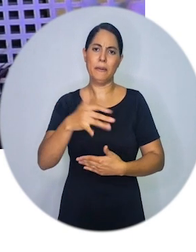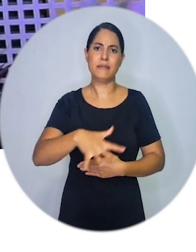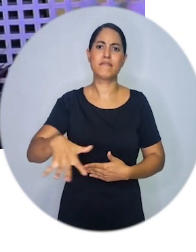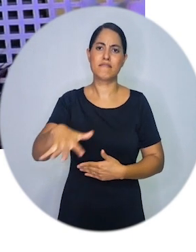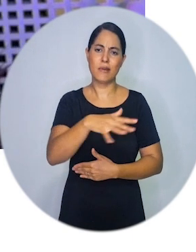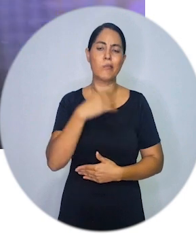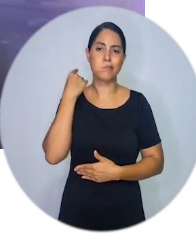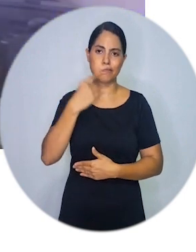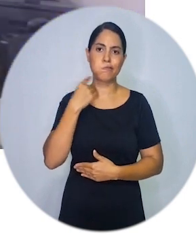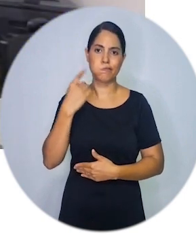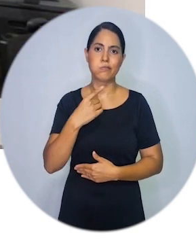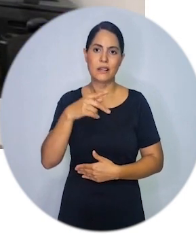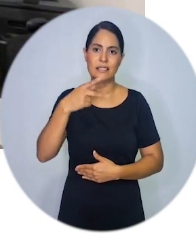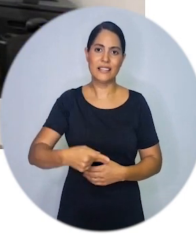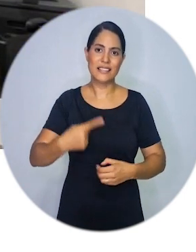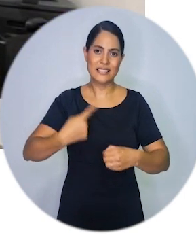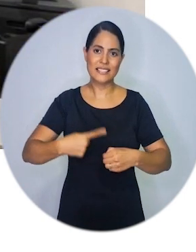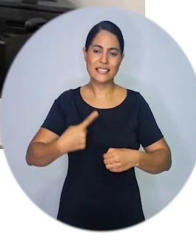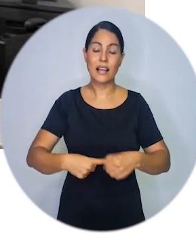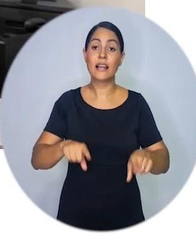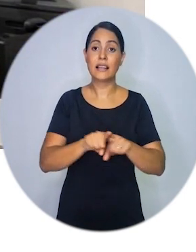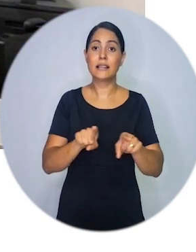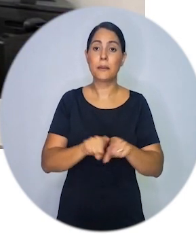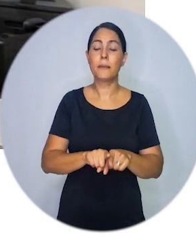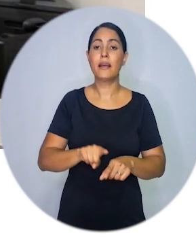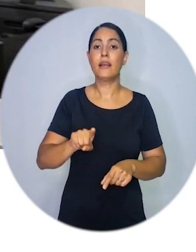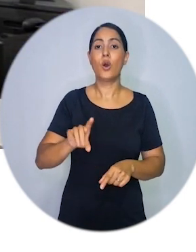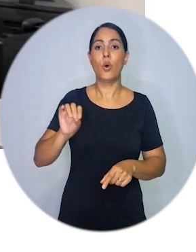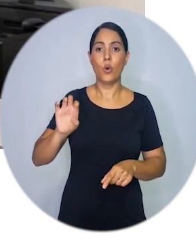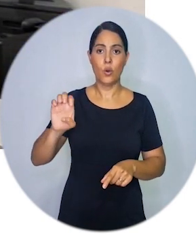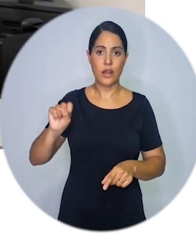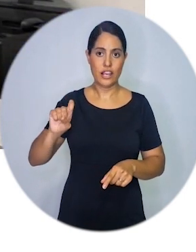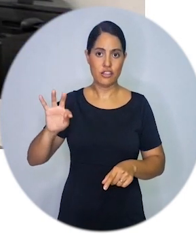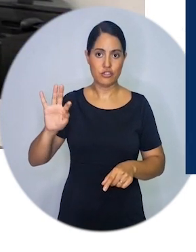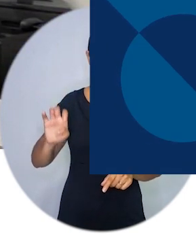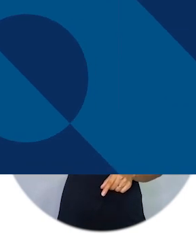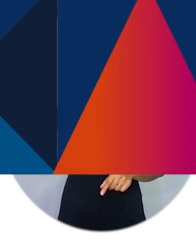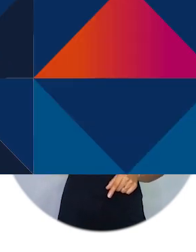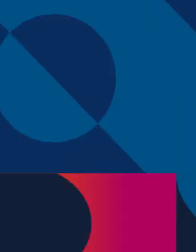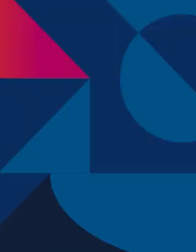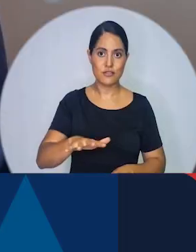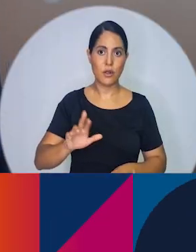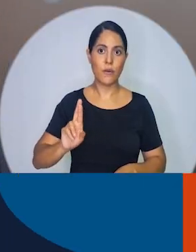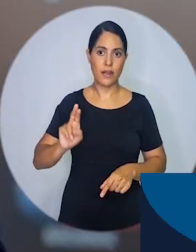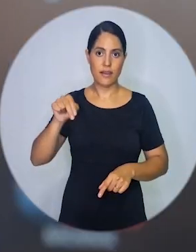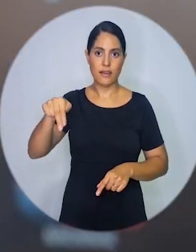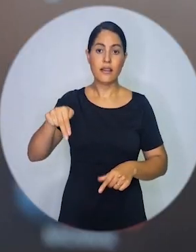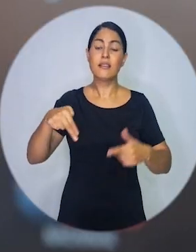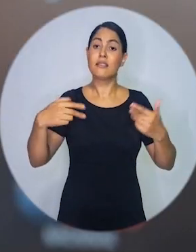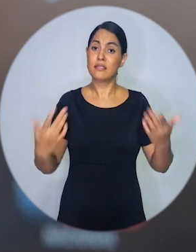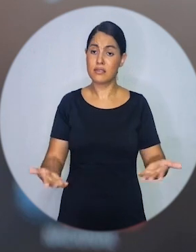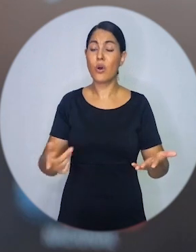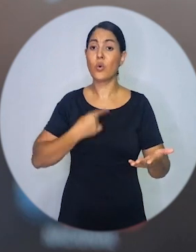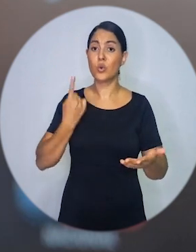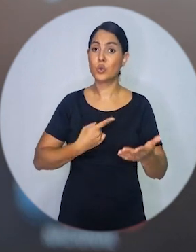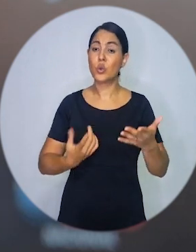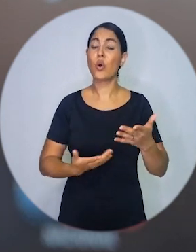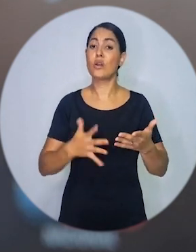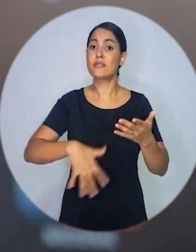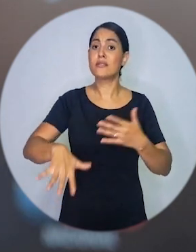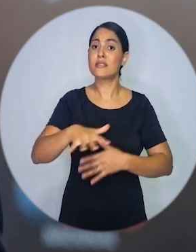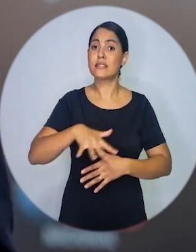dado a favor da advocacia de Mossoró e do Alto Oeste. Nos próximos meses temos ainda muitas novidades para apresentar.